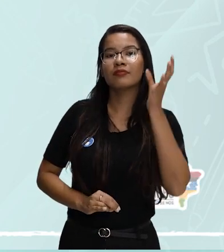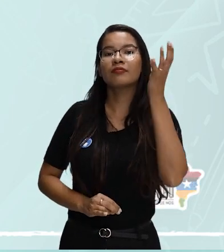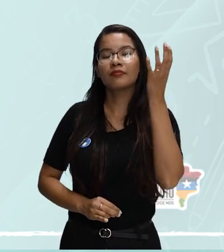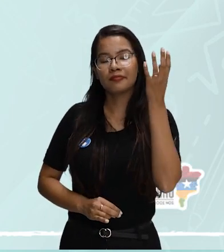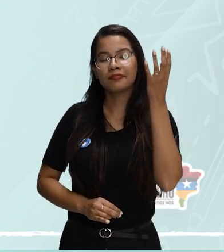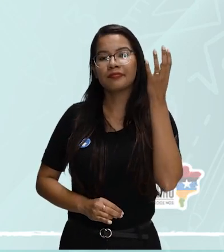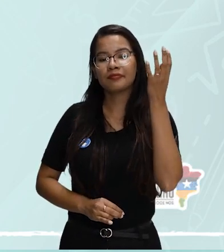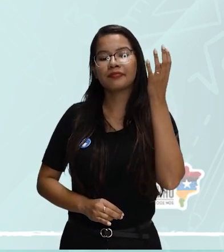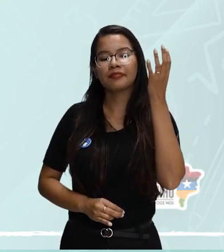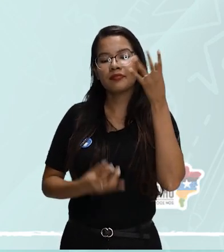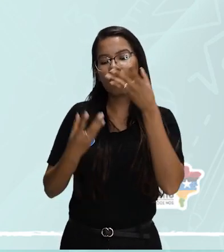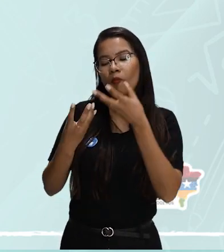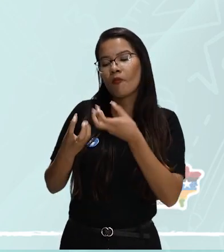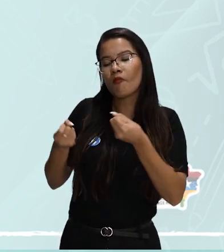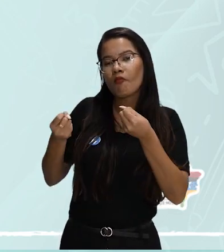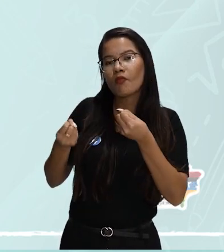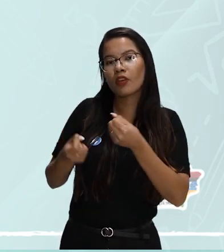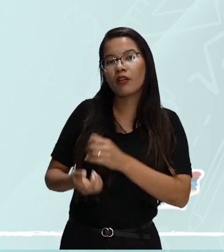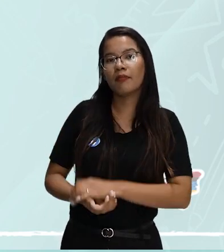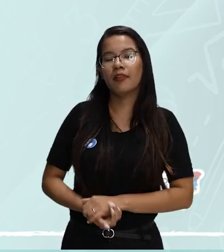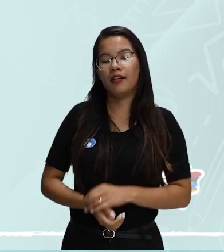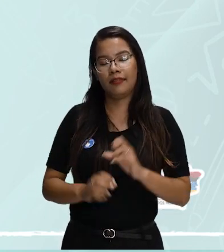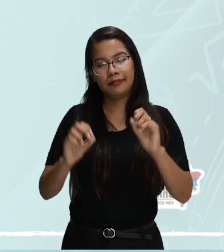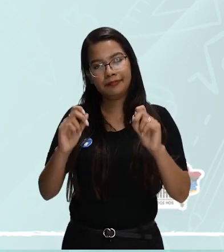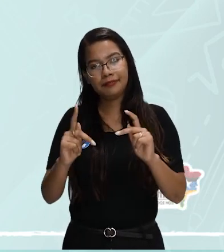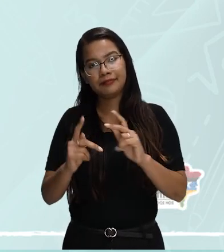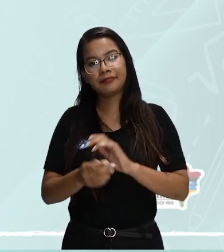da absorção. Ok?